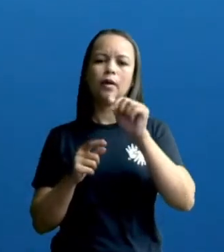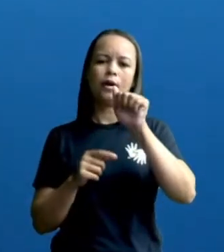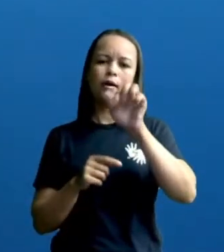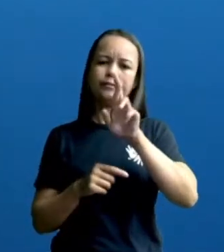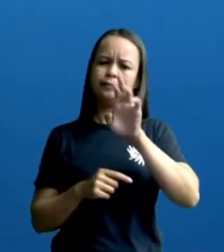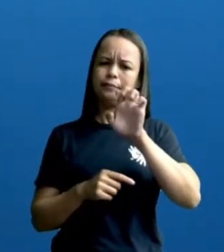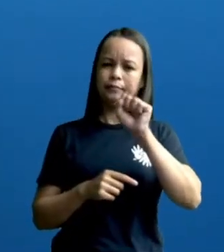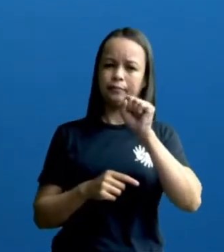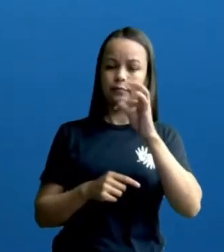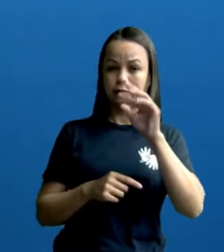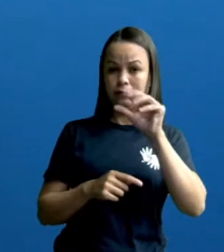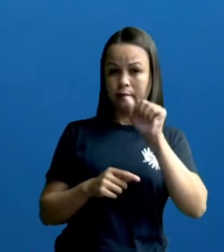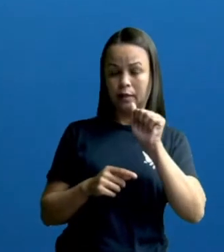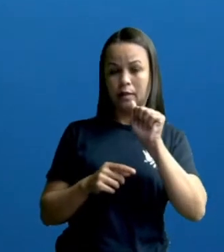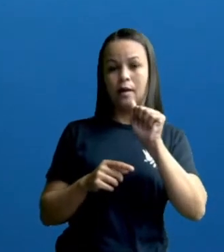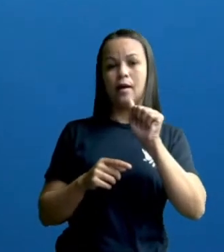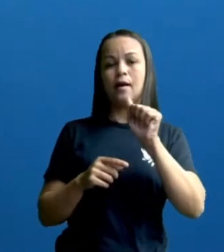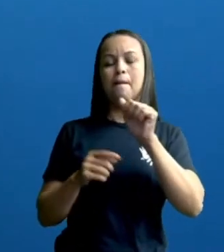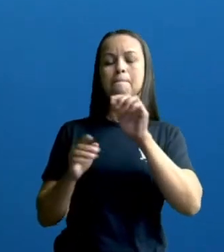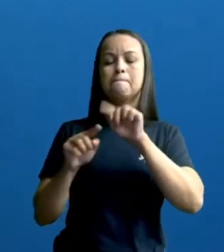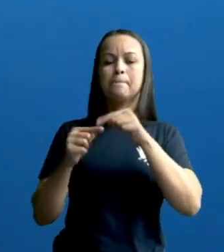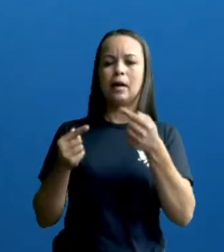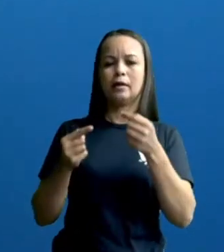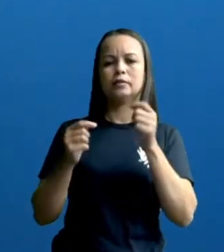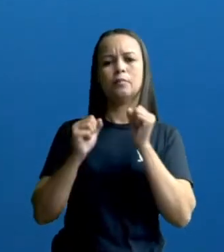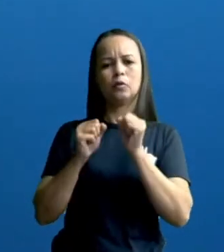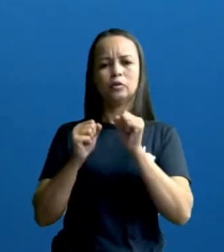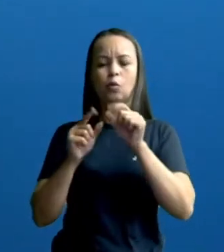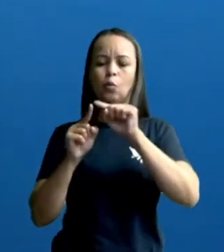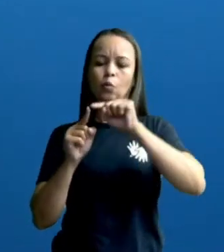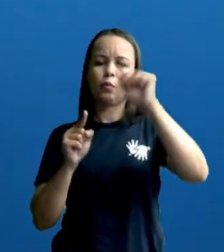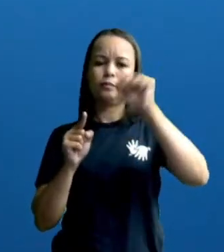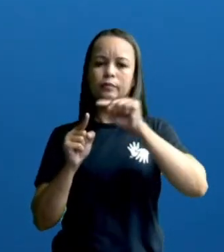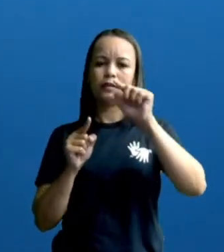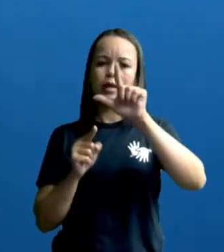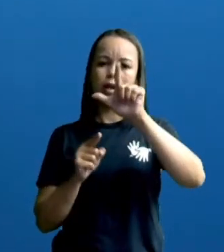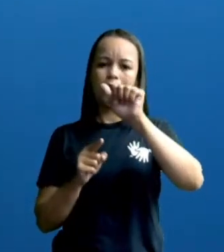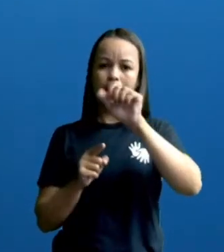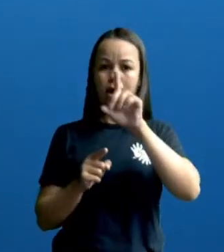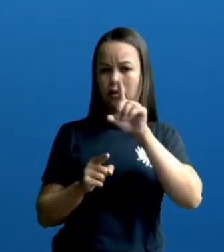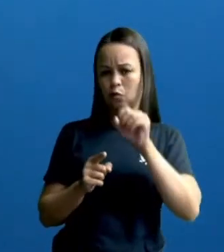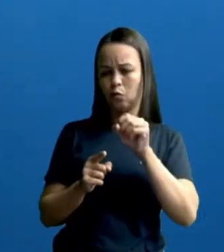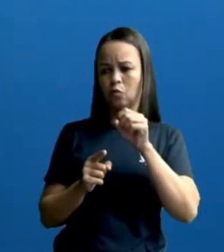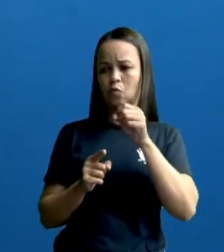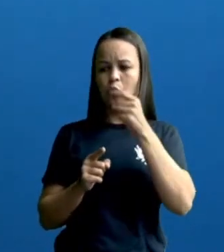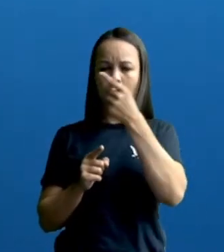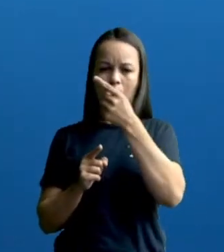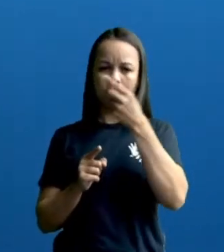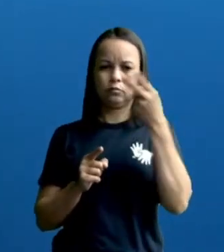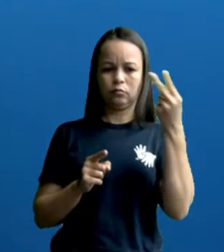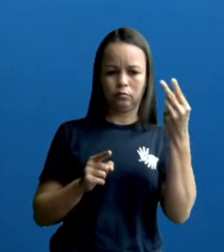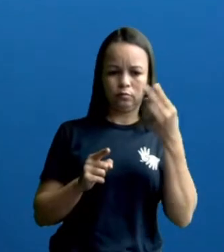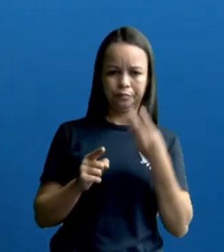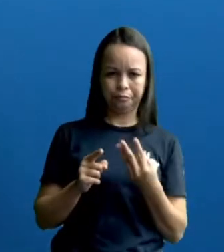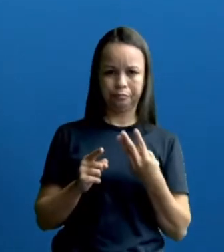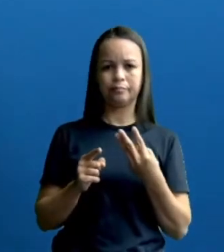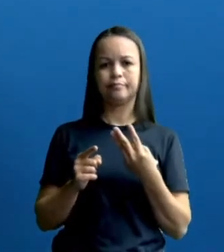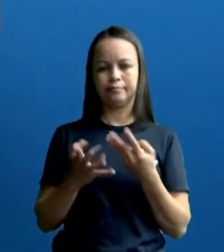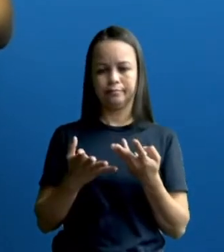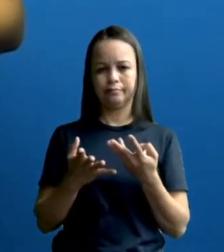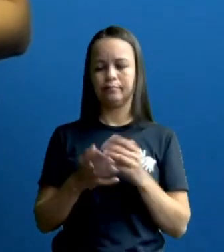Então, ó, o lado, um lado, dois lados, três lados. Um encontro, dois encontros, três encontros, ou